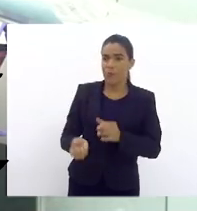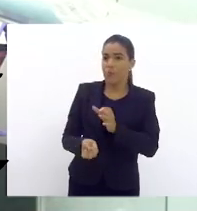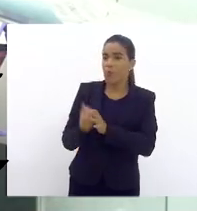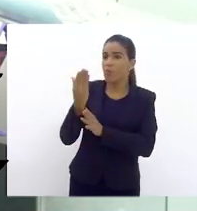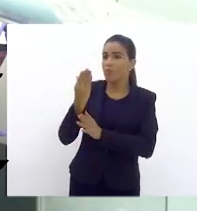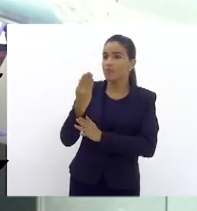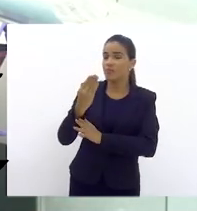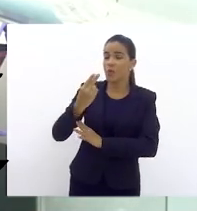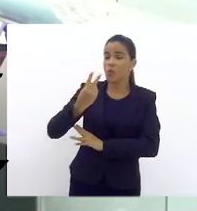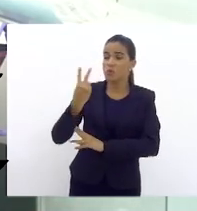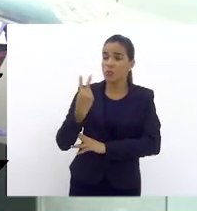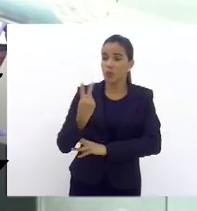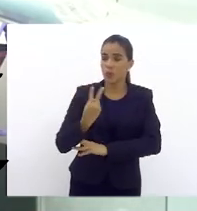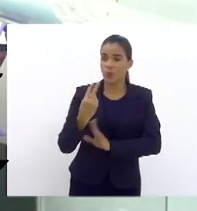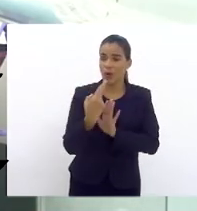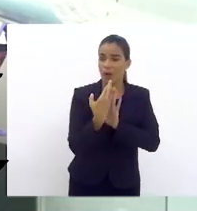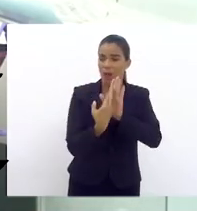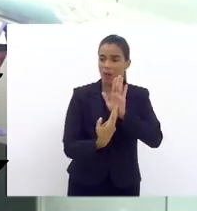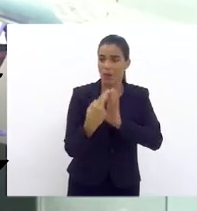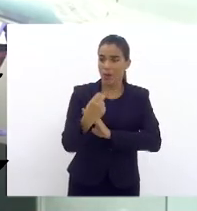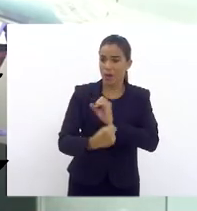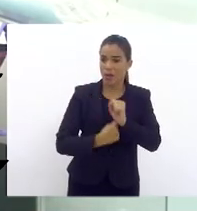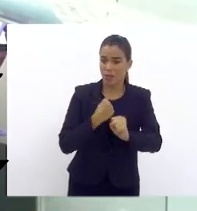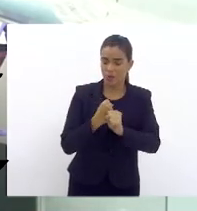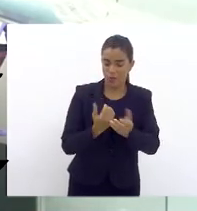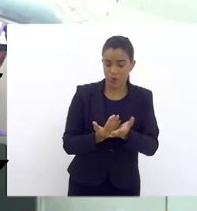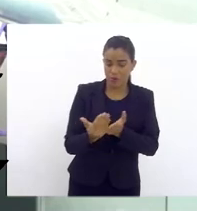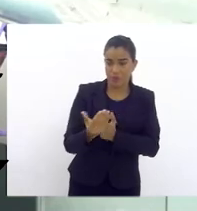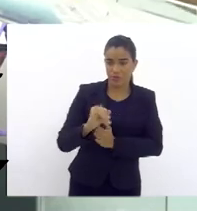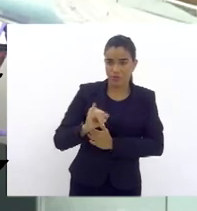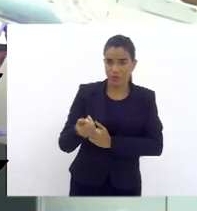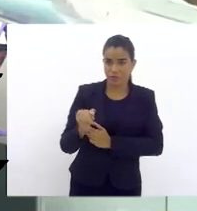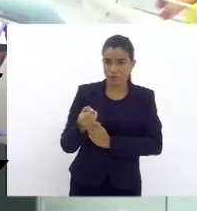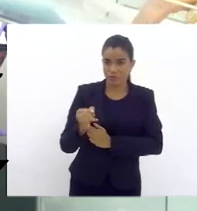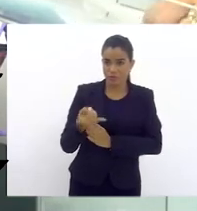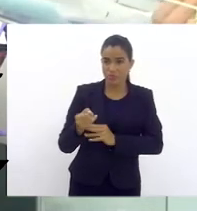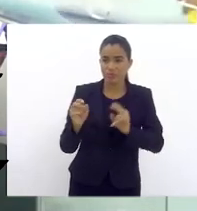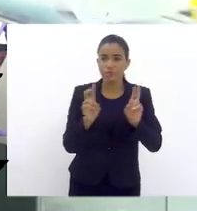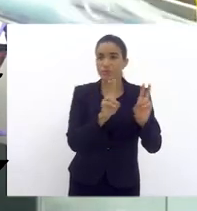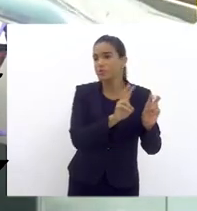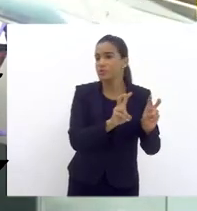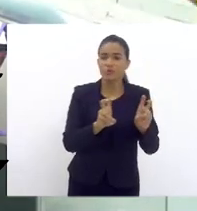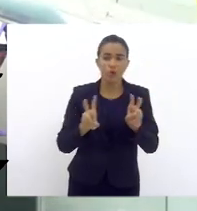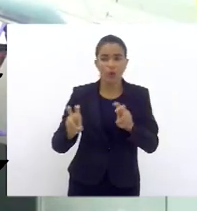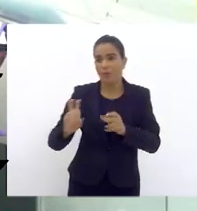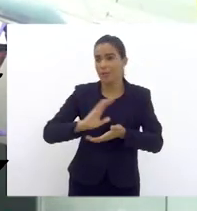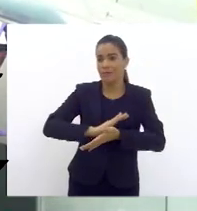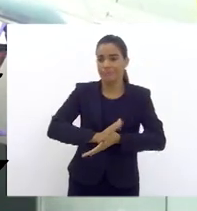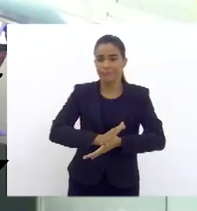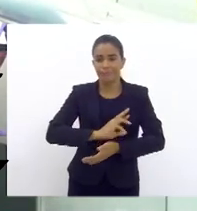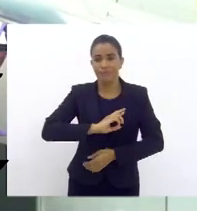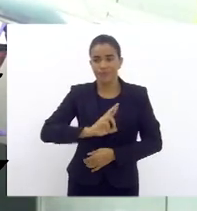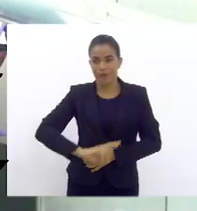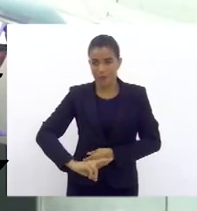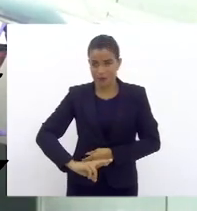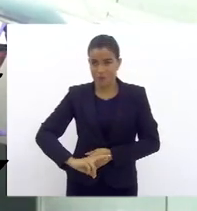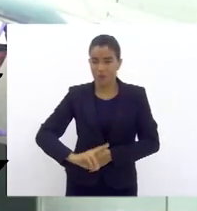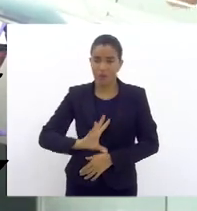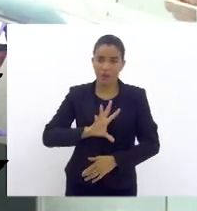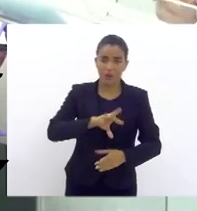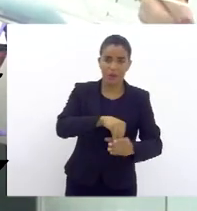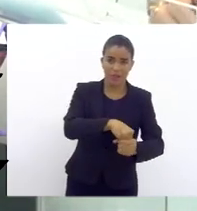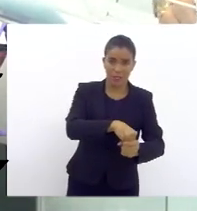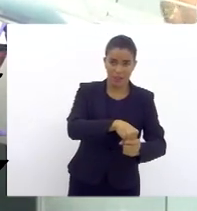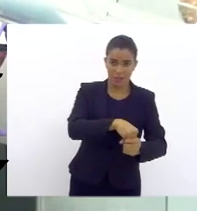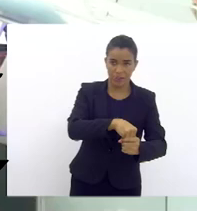seu segundo relatório anual no início de Janeiro sobre essas questões da intolerância religiosa dentro